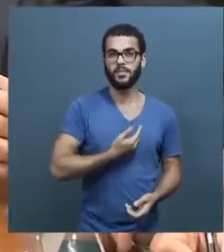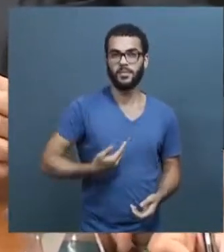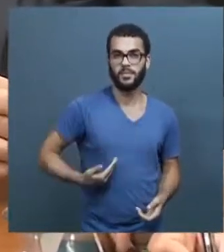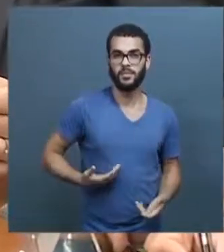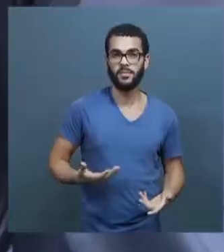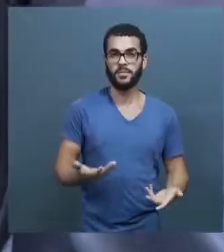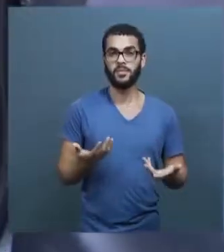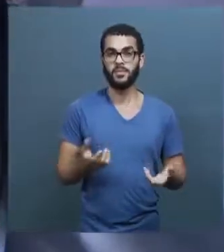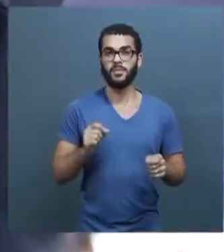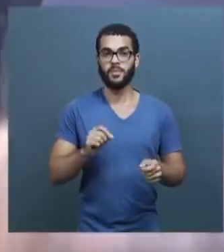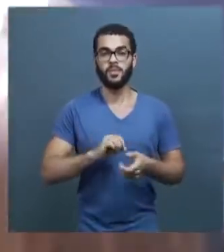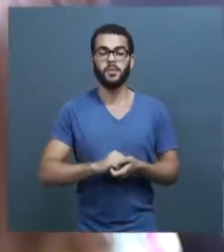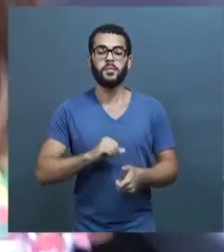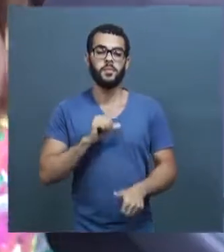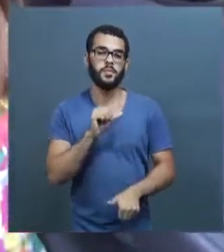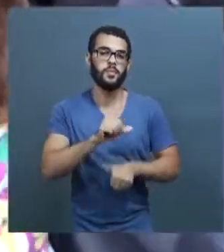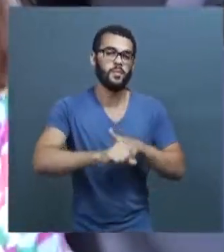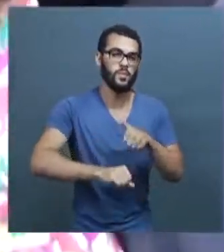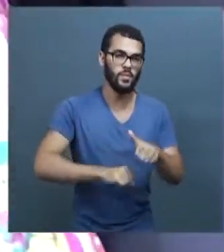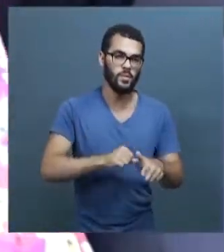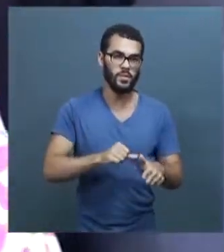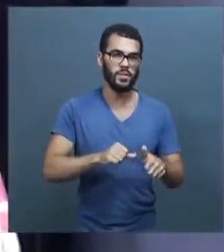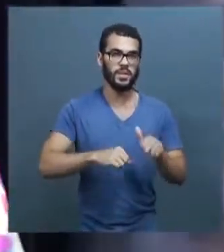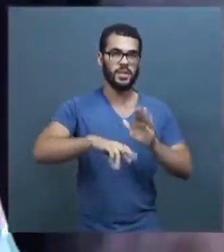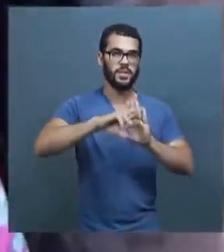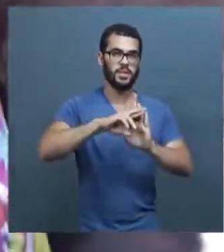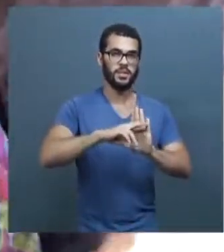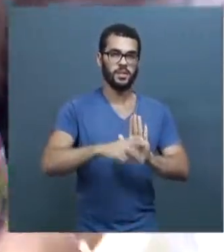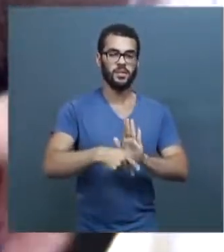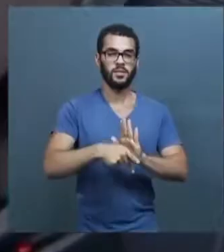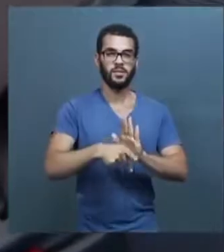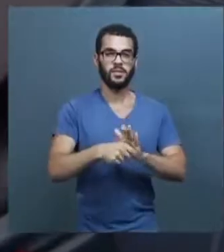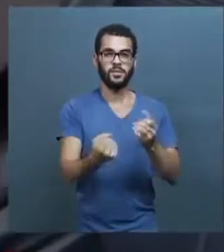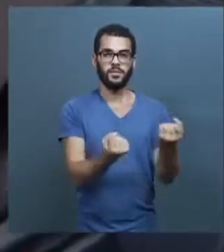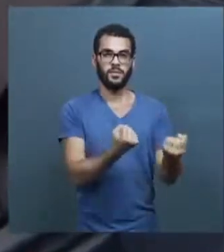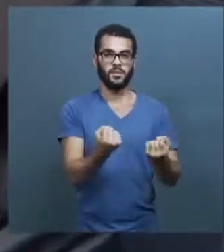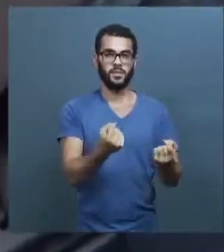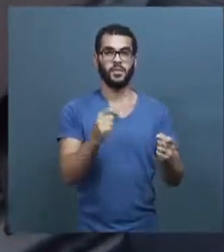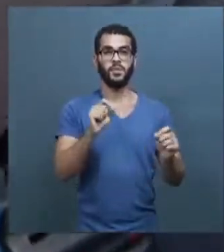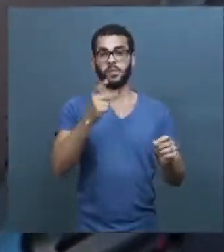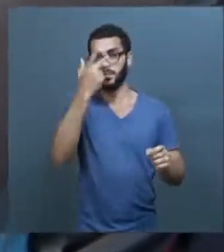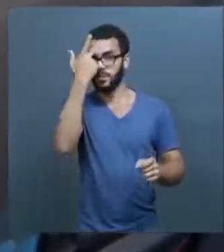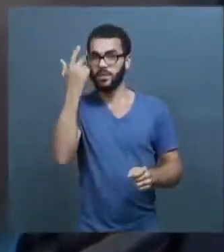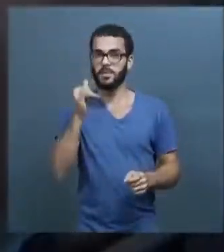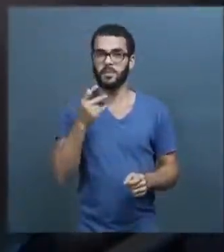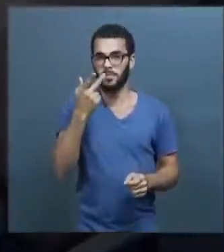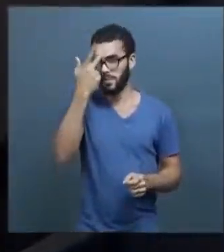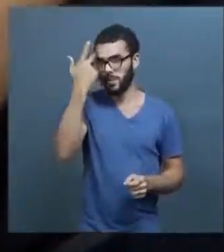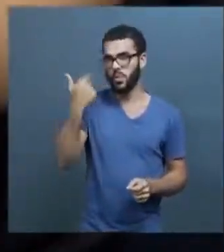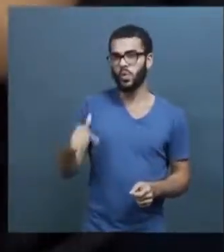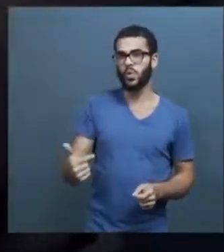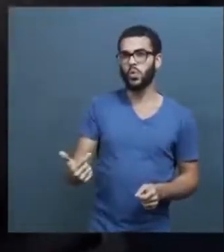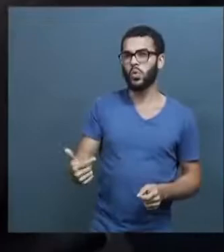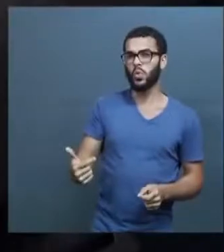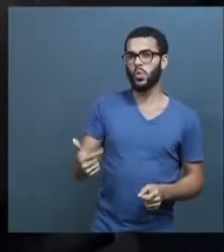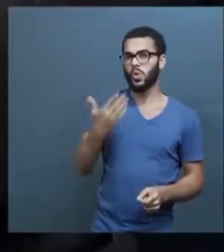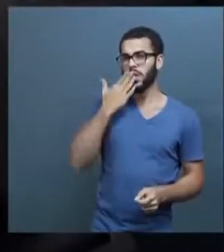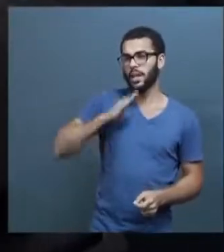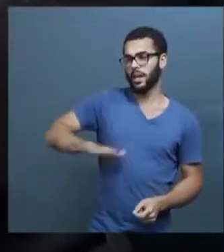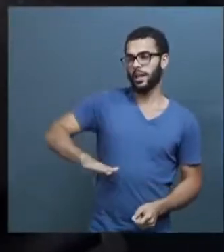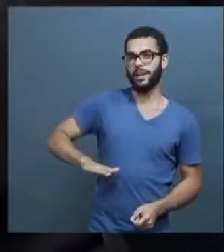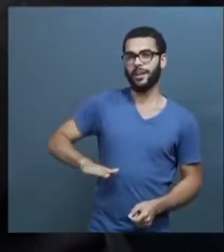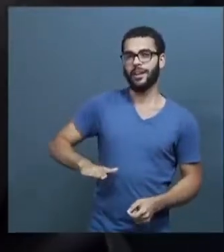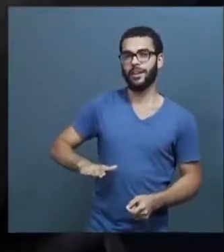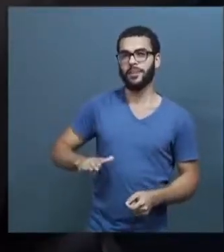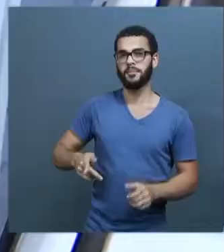de Trânsito. Entre as mudanças, o fim da multa para quem transportar crianças sem cadeirinha. O texto ainda precisa ser aprovado